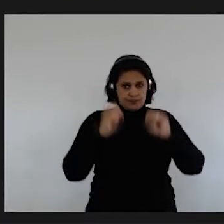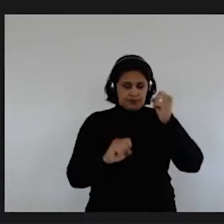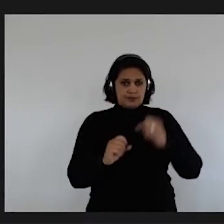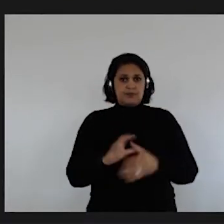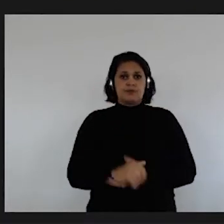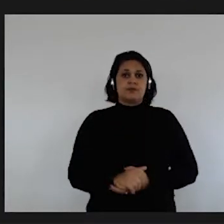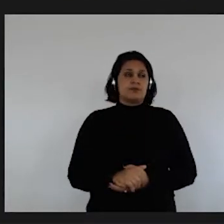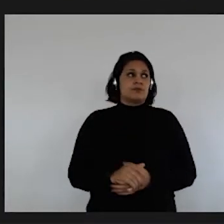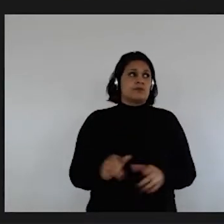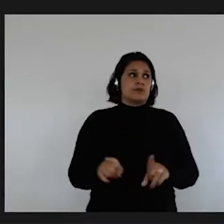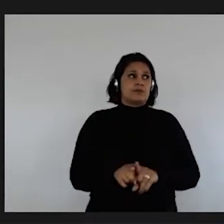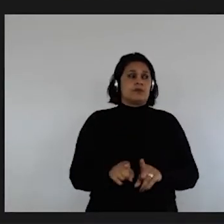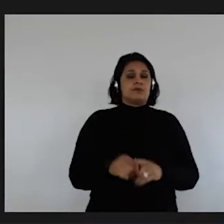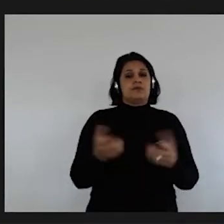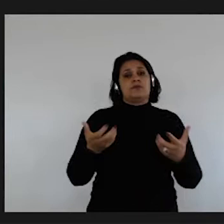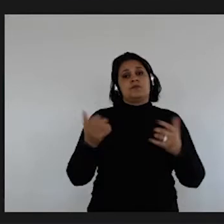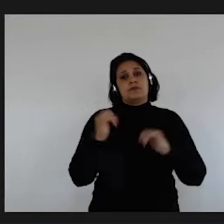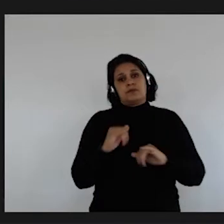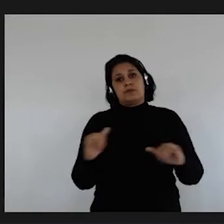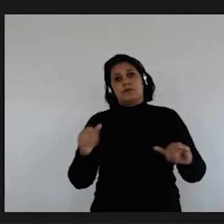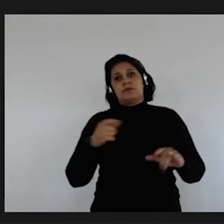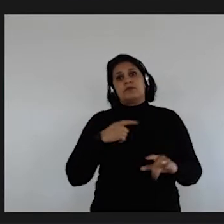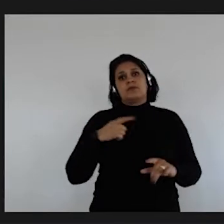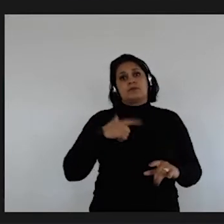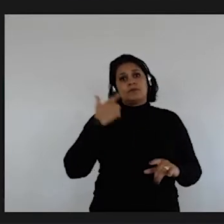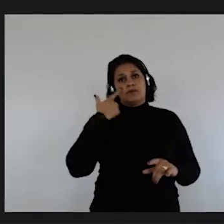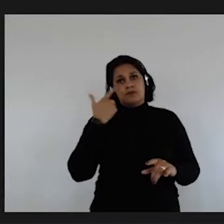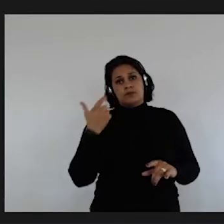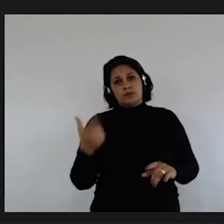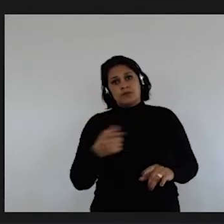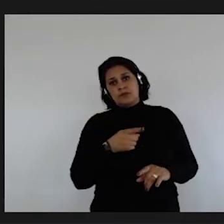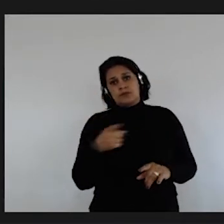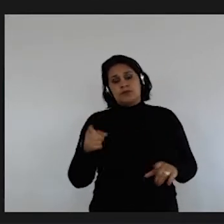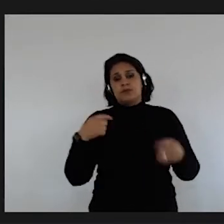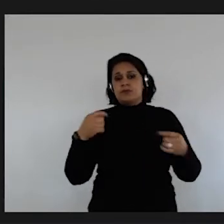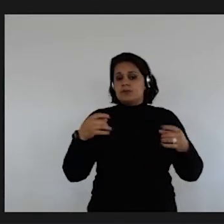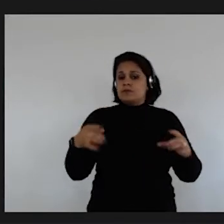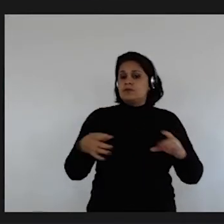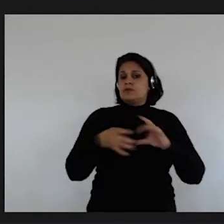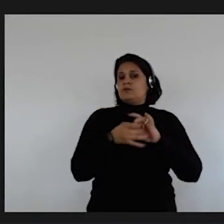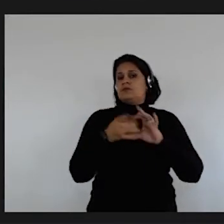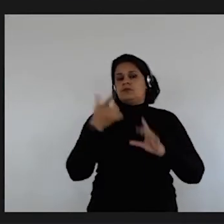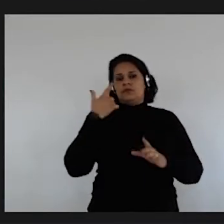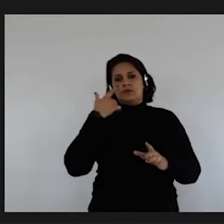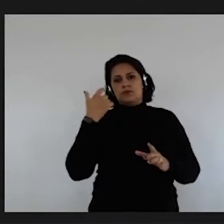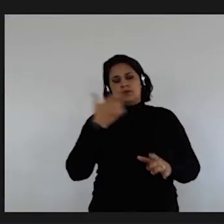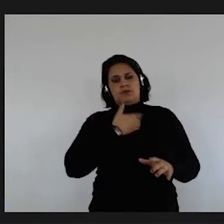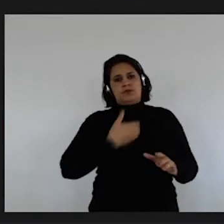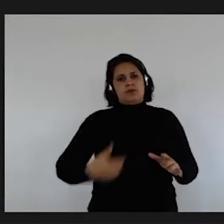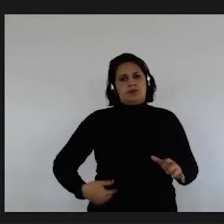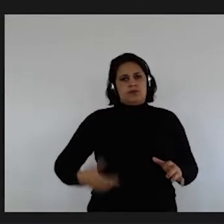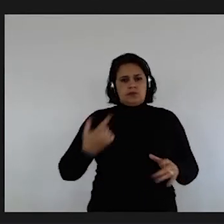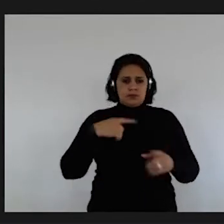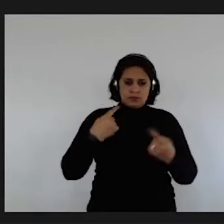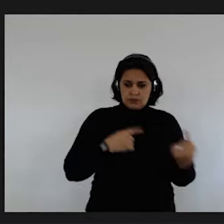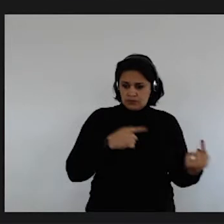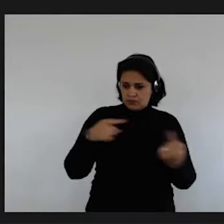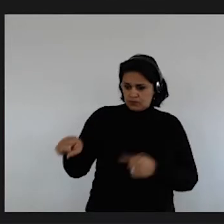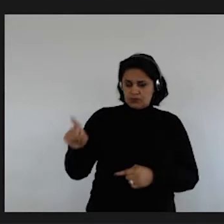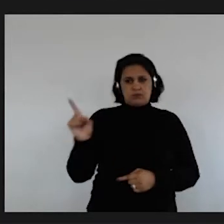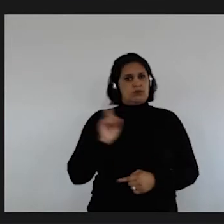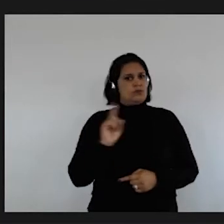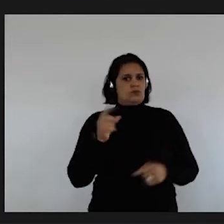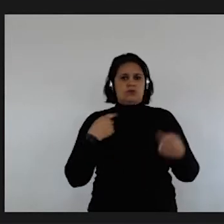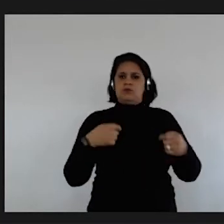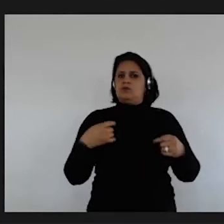Vale dizer que no interesse particular deve estar em consonância com o interesse público, não é apenas não ir contra, mas deve estar em